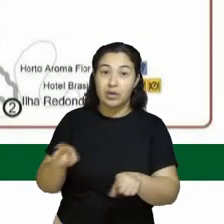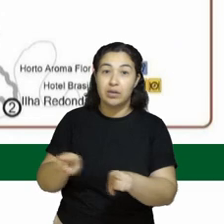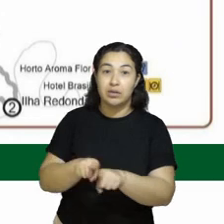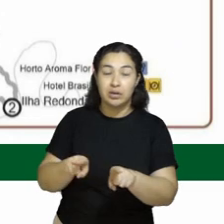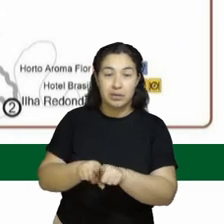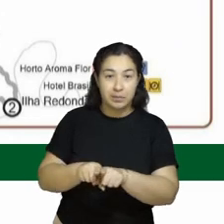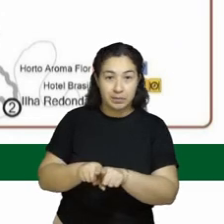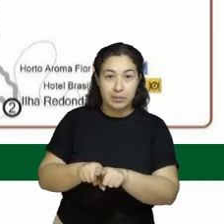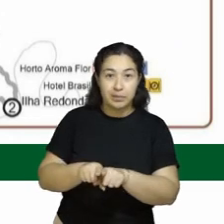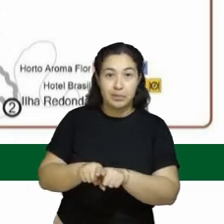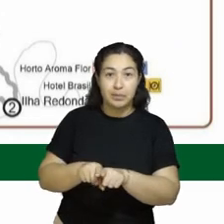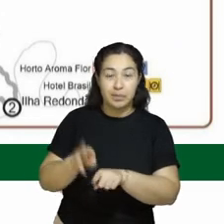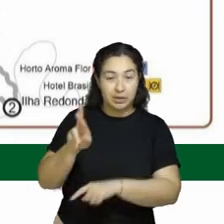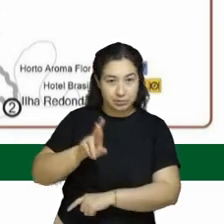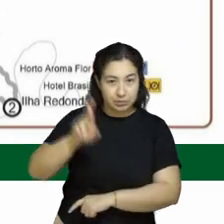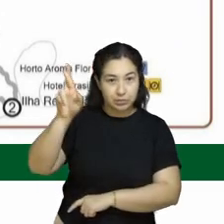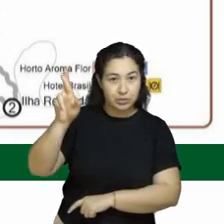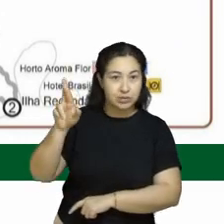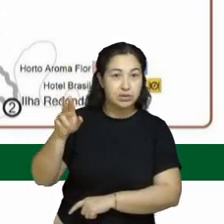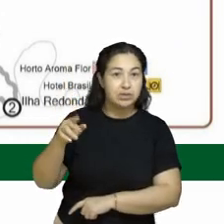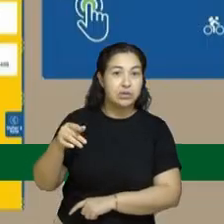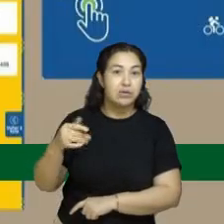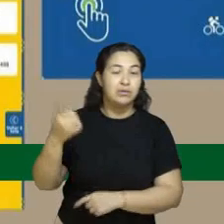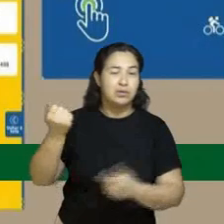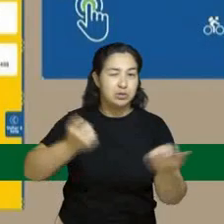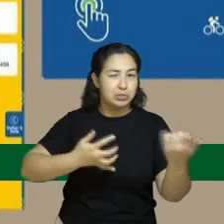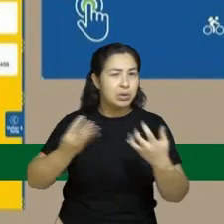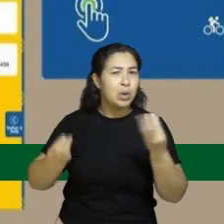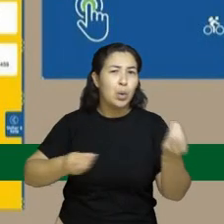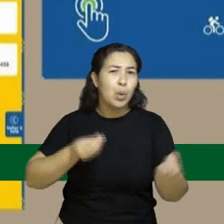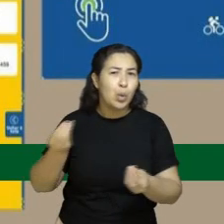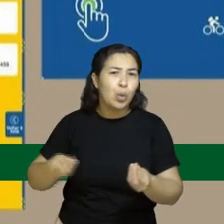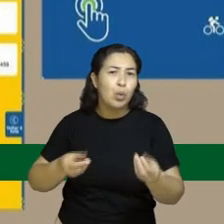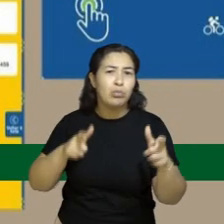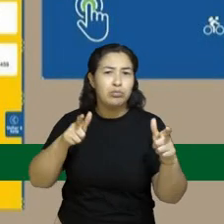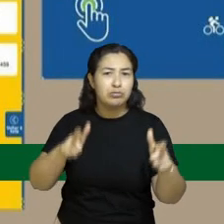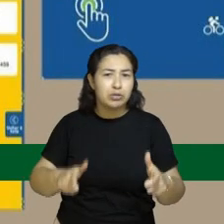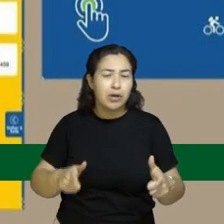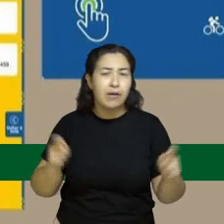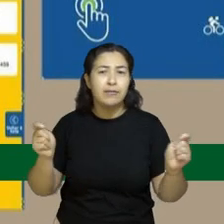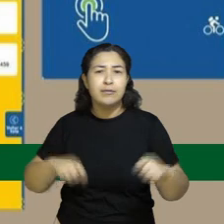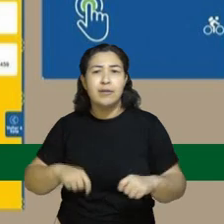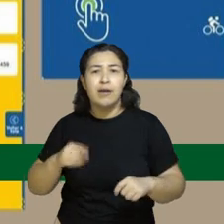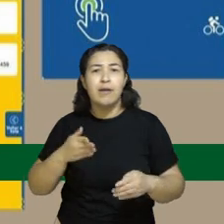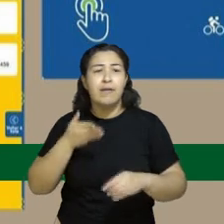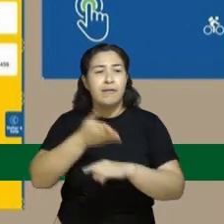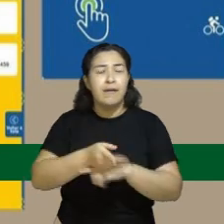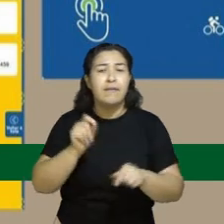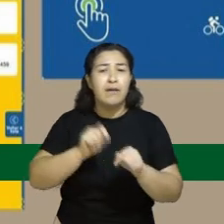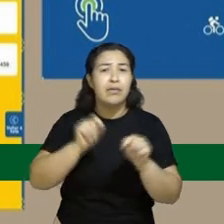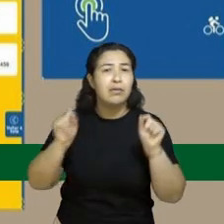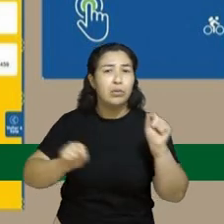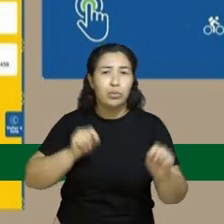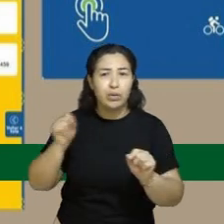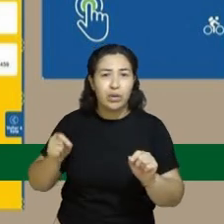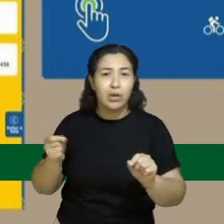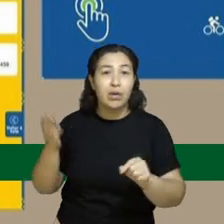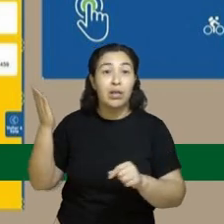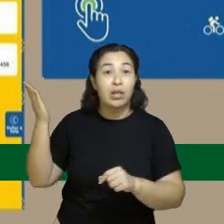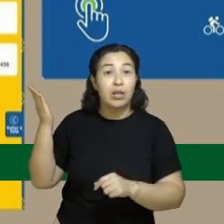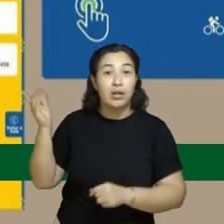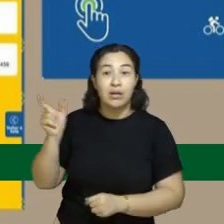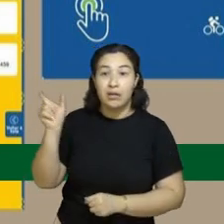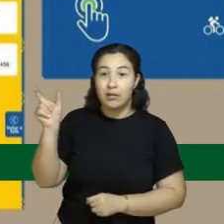aí de contemplação, turismo, gastronomia, enfim, um cardápio de experiência, QR Code, onde o